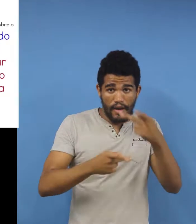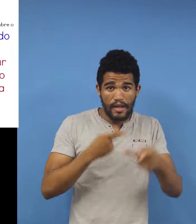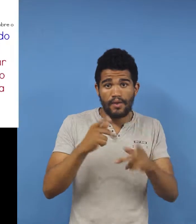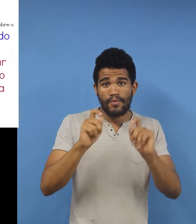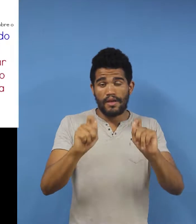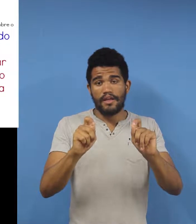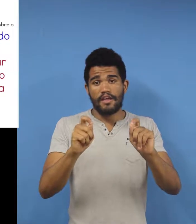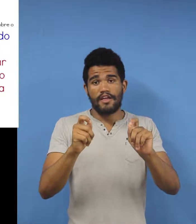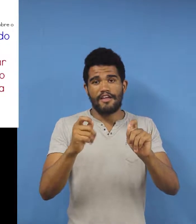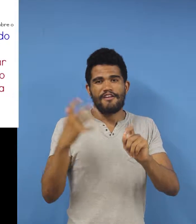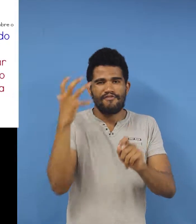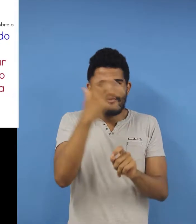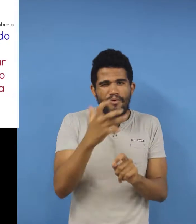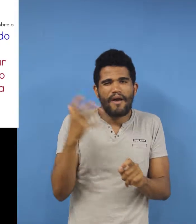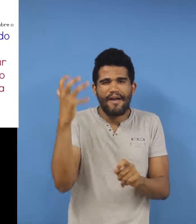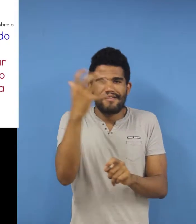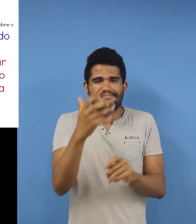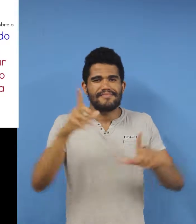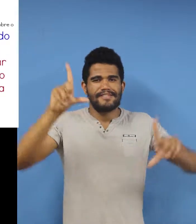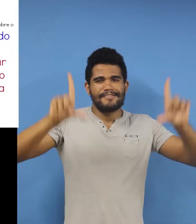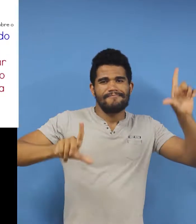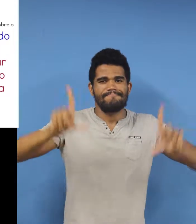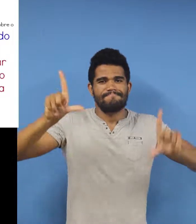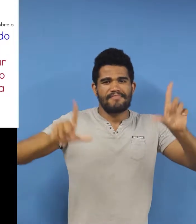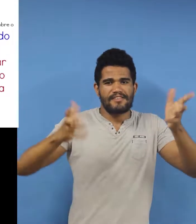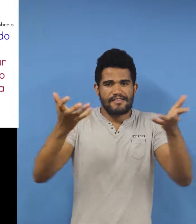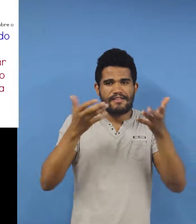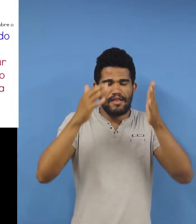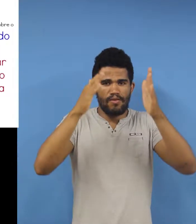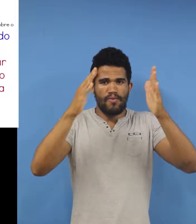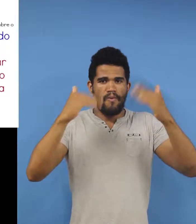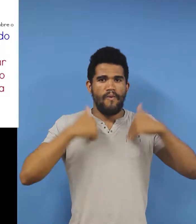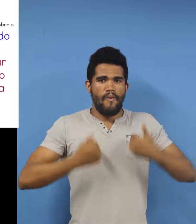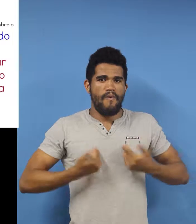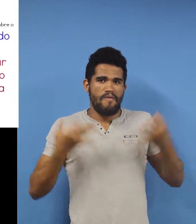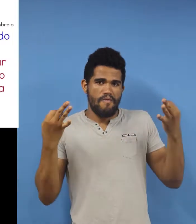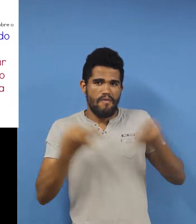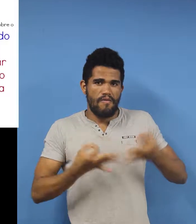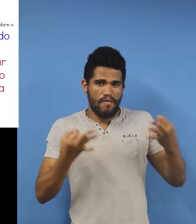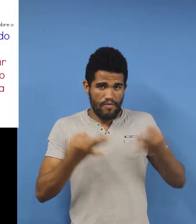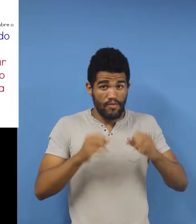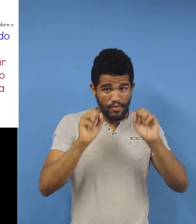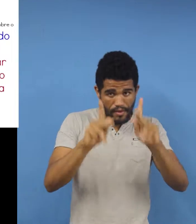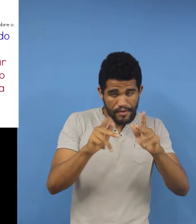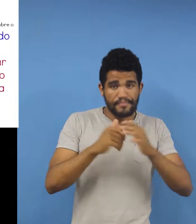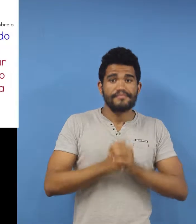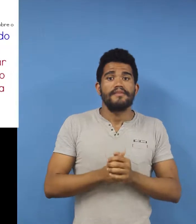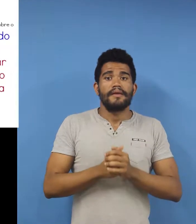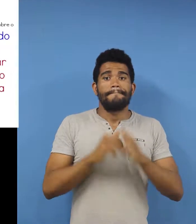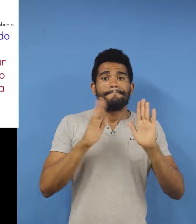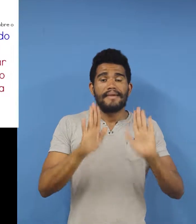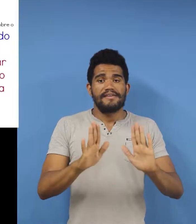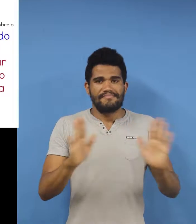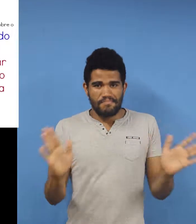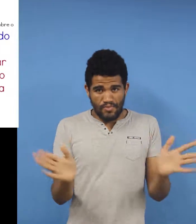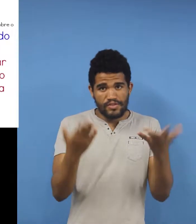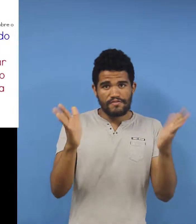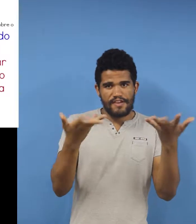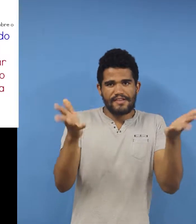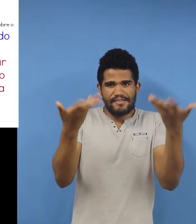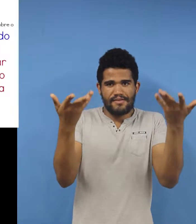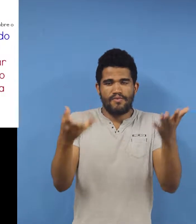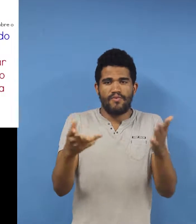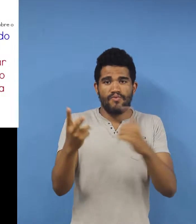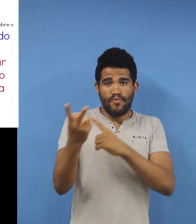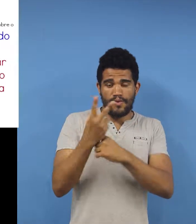deveria estar. Isso porque eu, de certa forma, falei sobre a questão da influência da mídia dentro desse aspecto de saúde e